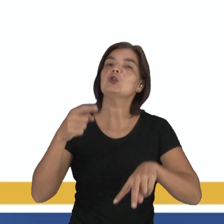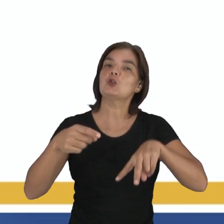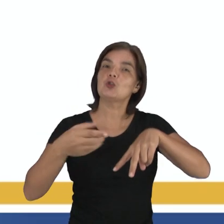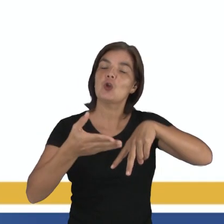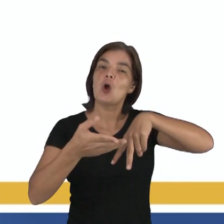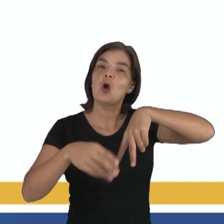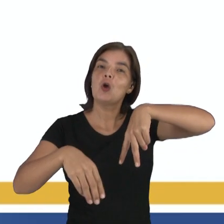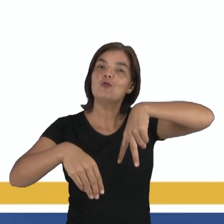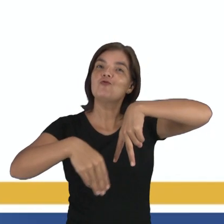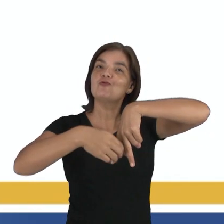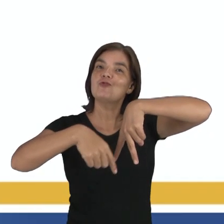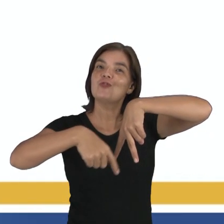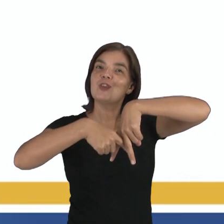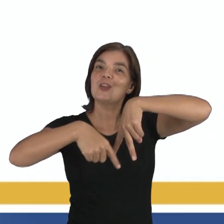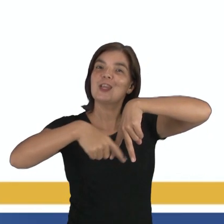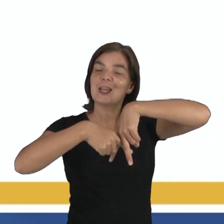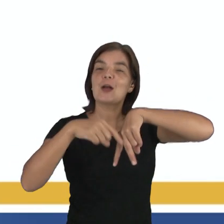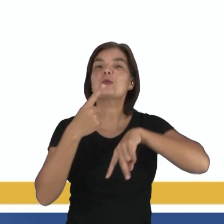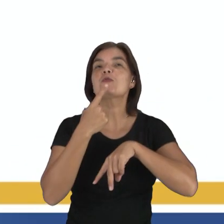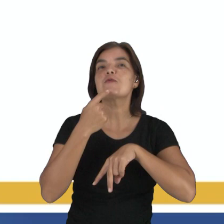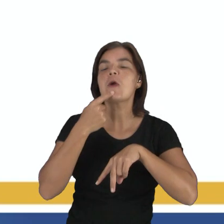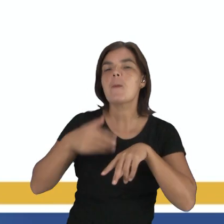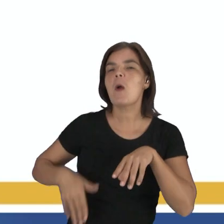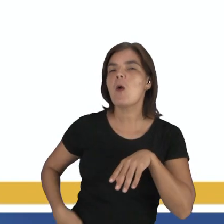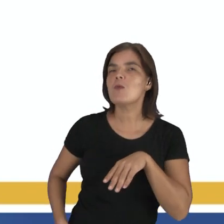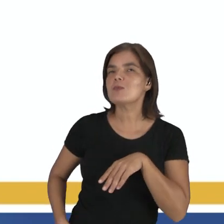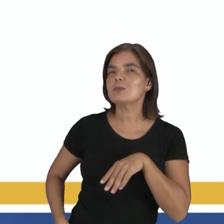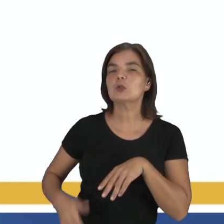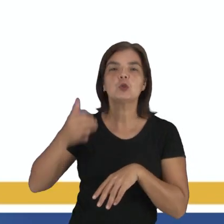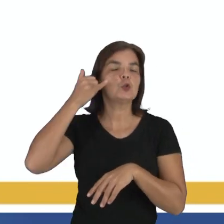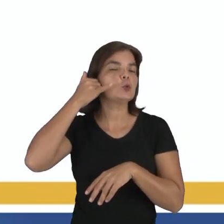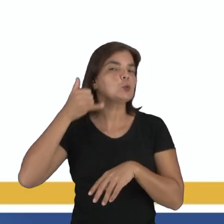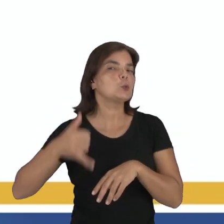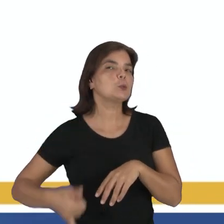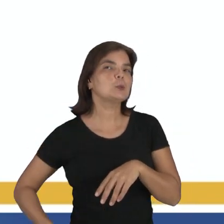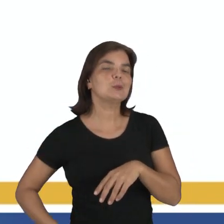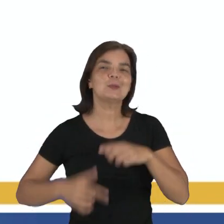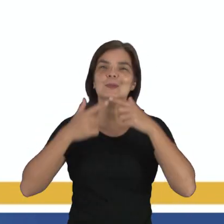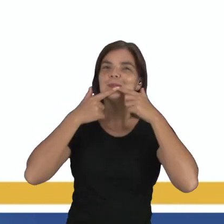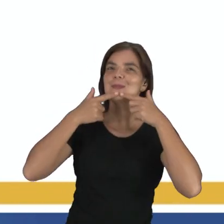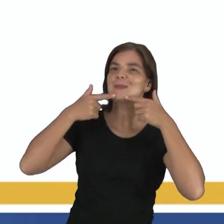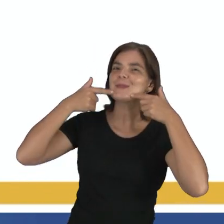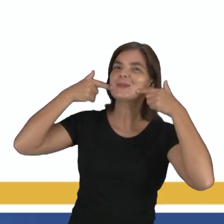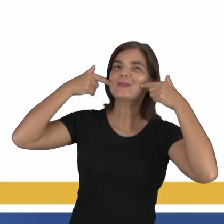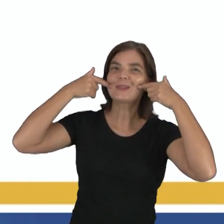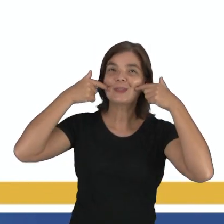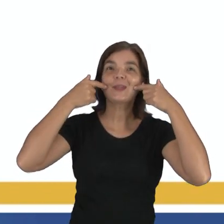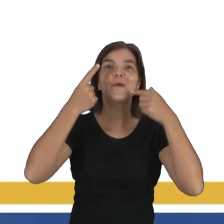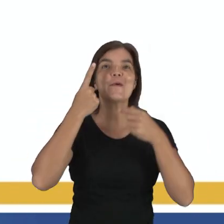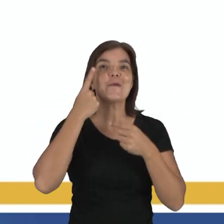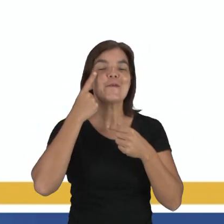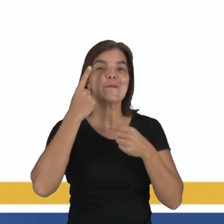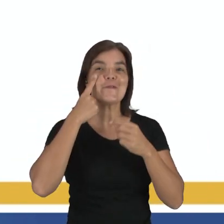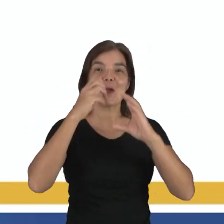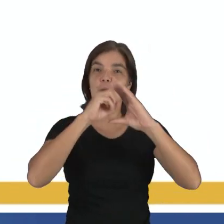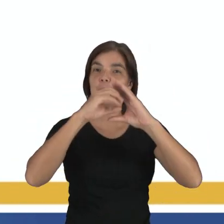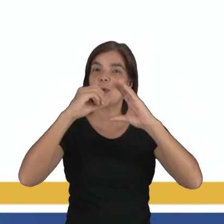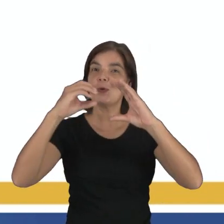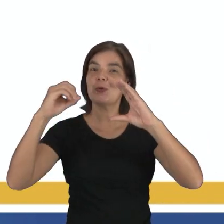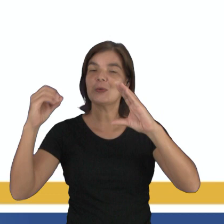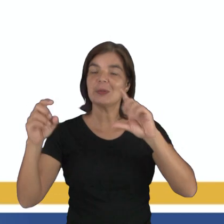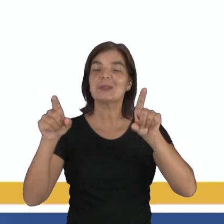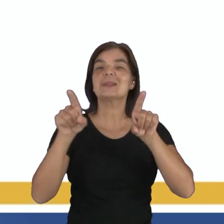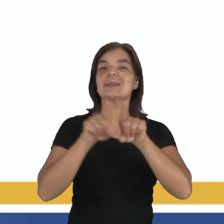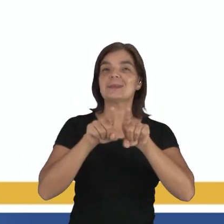vermelha, colocando a mão no bolso, é mais descontraído, estão com celulares na mão, estão sorrindo, observem os emojis que